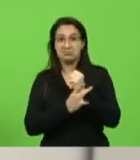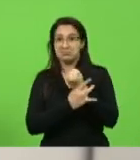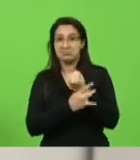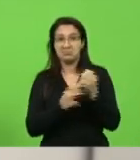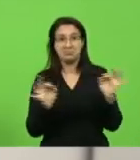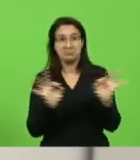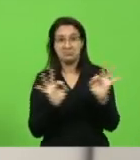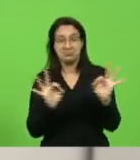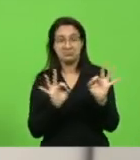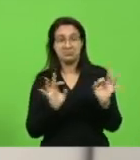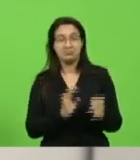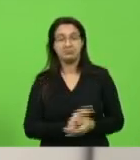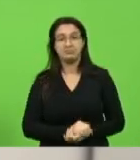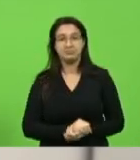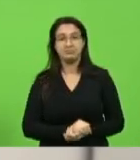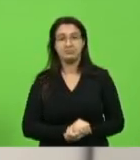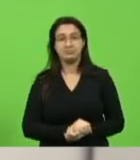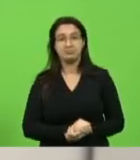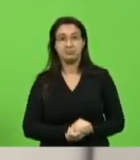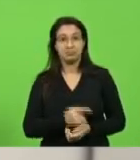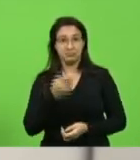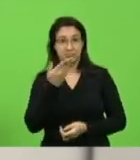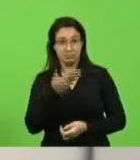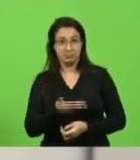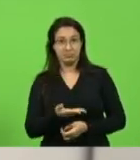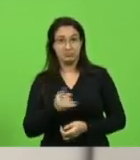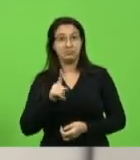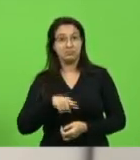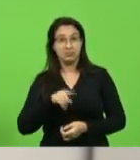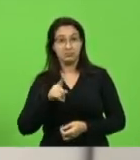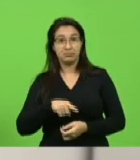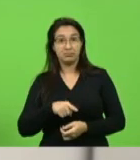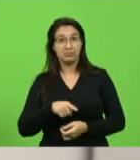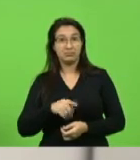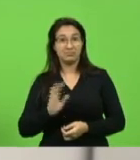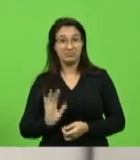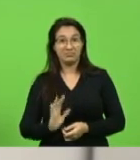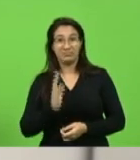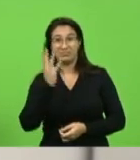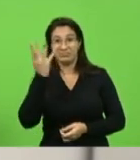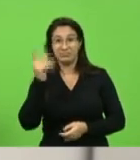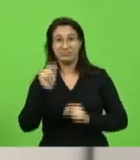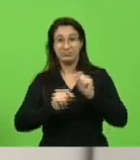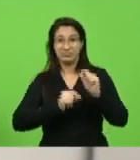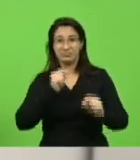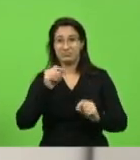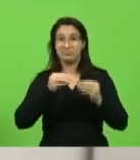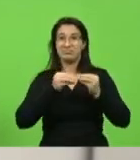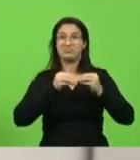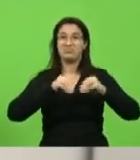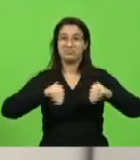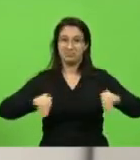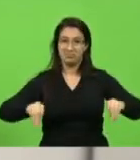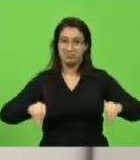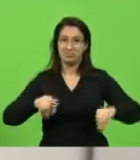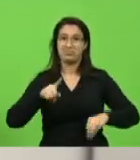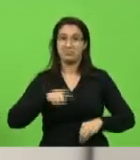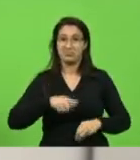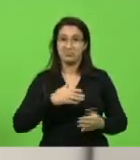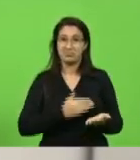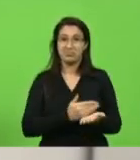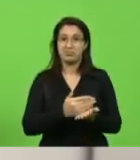Estado. Esse, inclusive, foi o ponto que causou o prejuízo ao erário, que era inicialmente